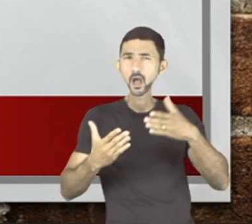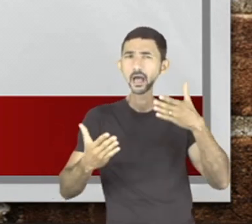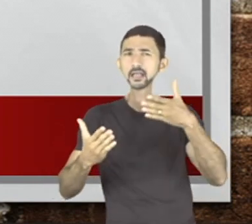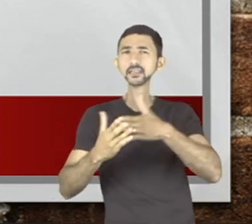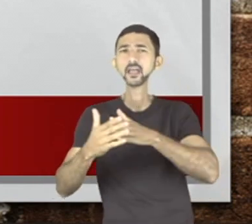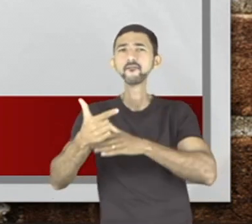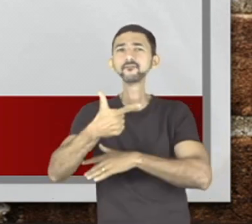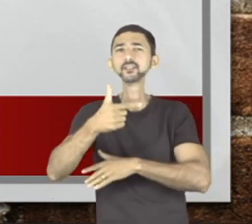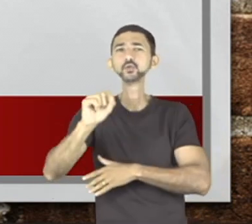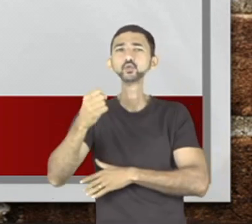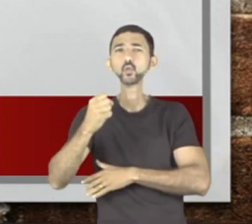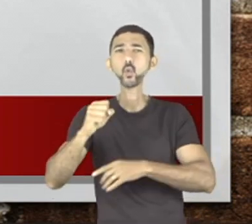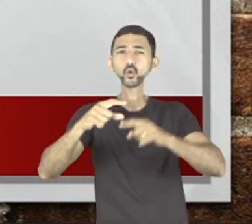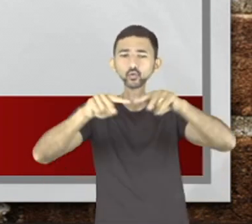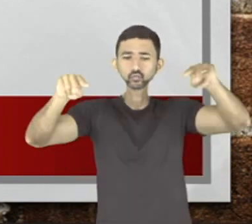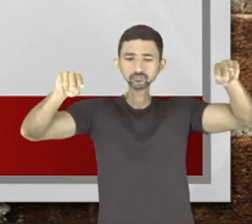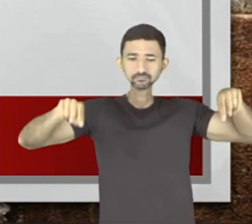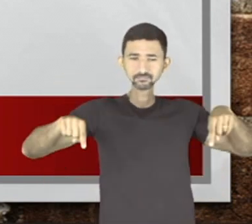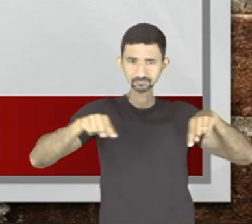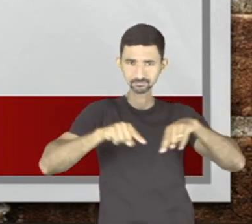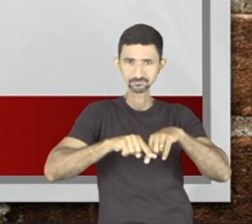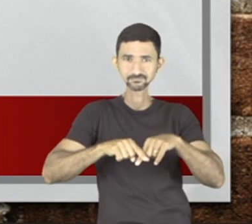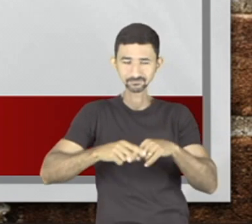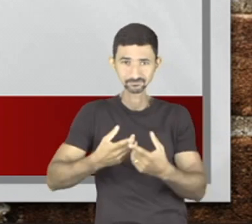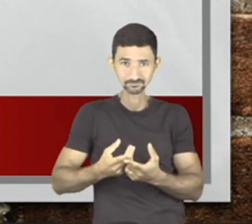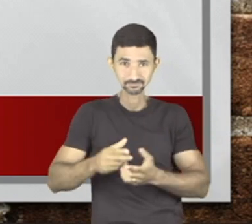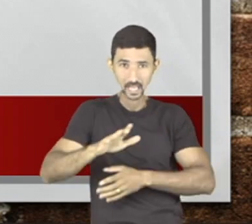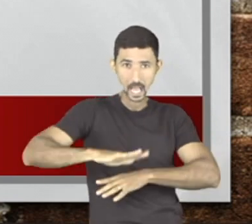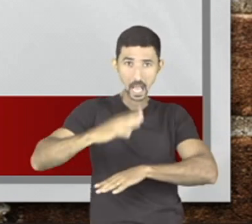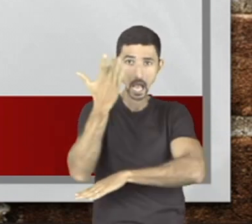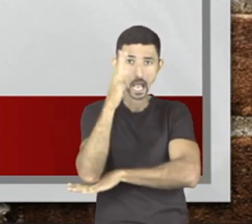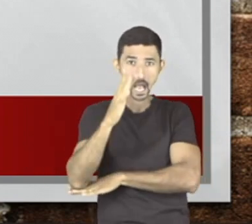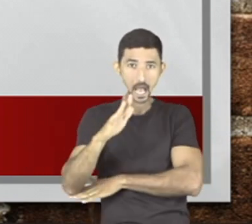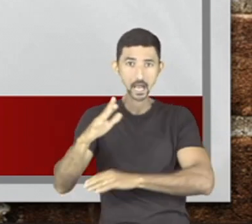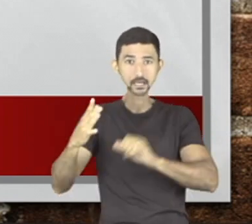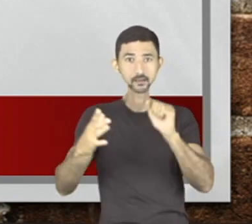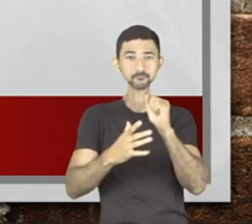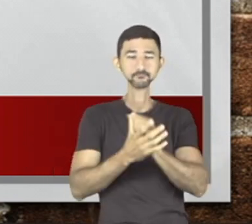a 28.000 quilômetros quadrados de área preservada de floresta.